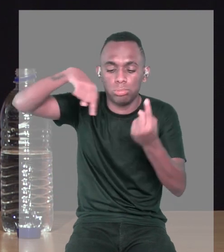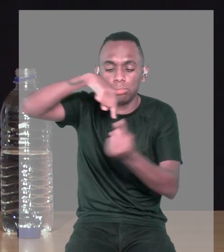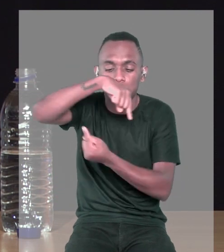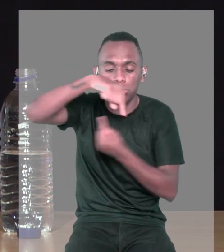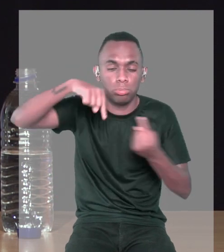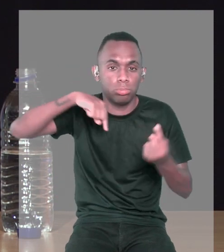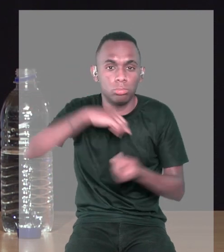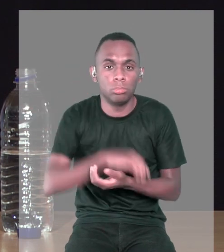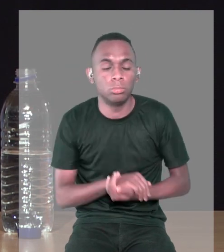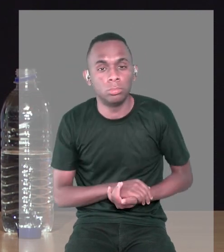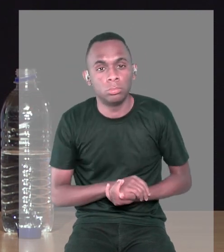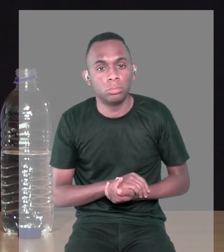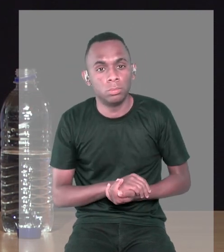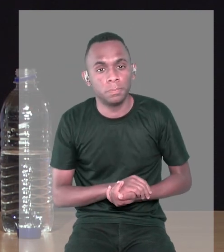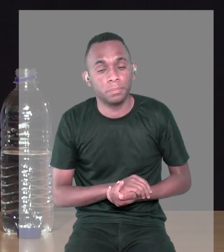mesmo.